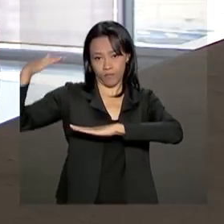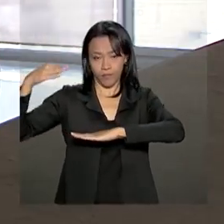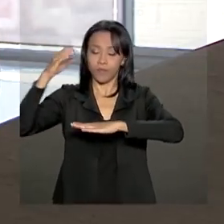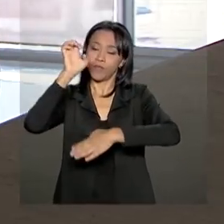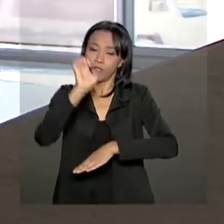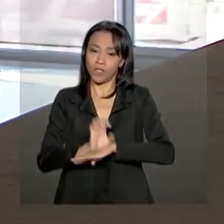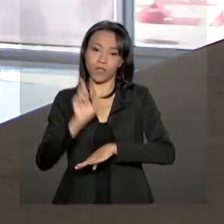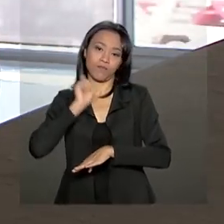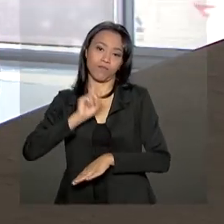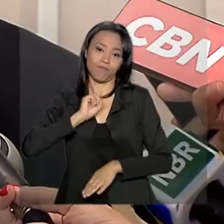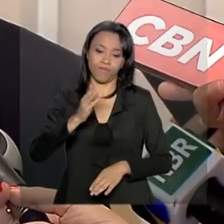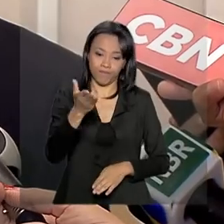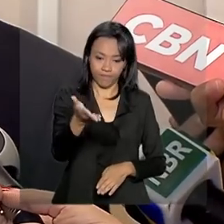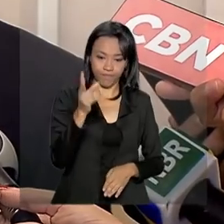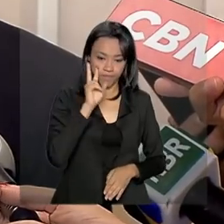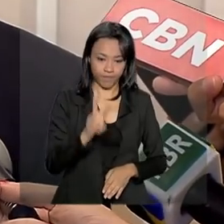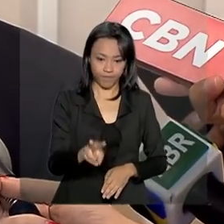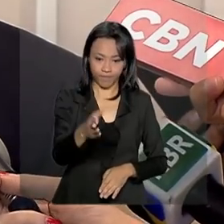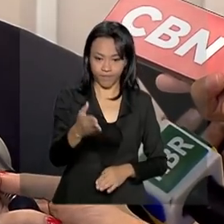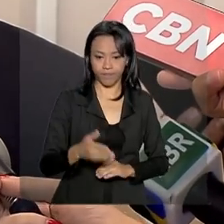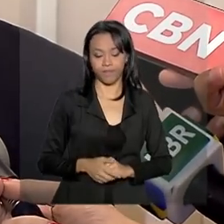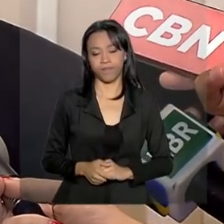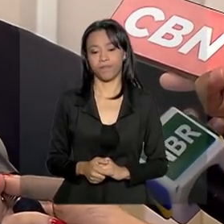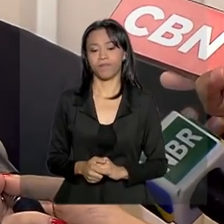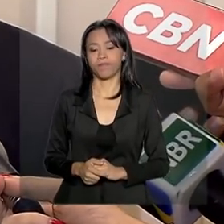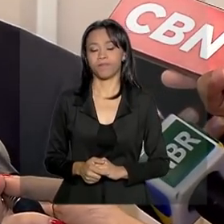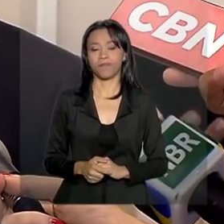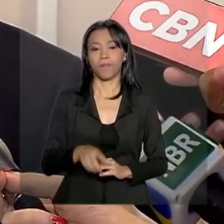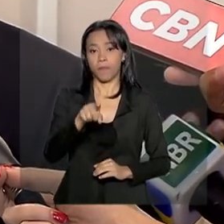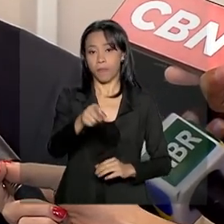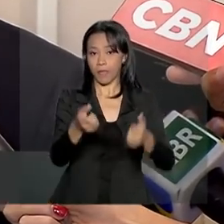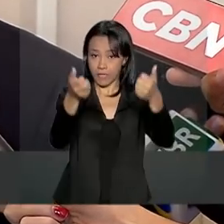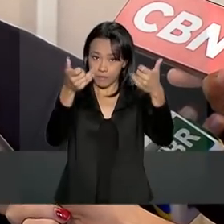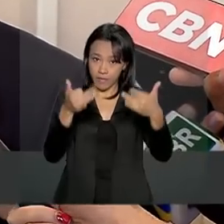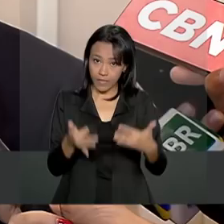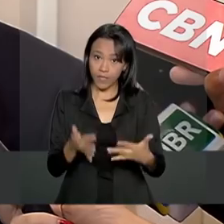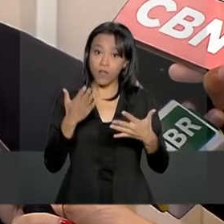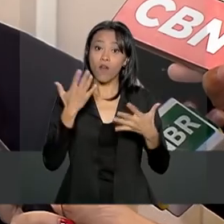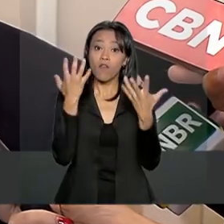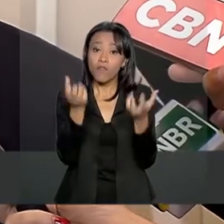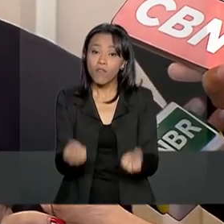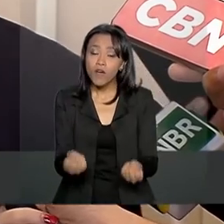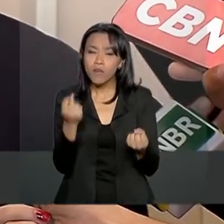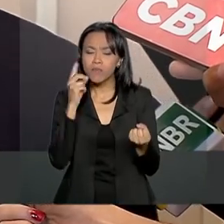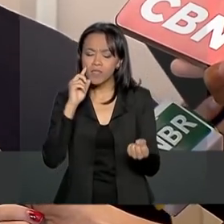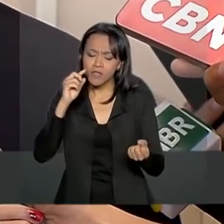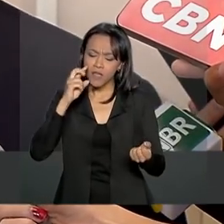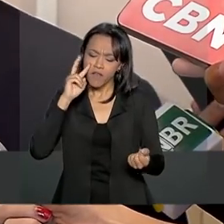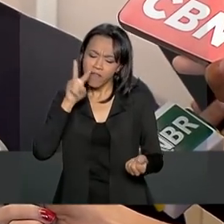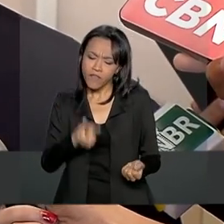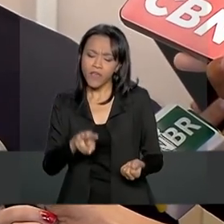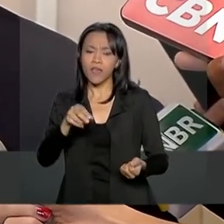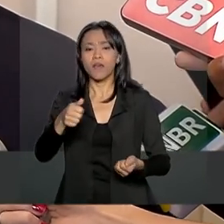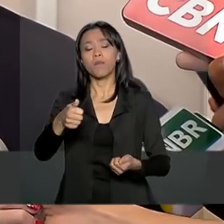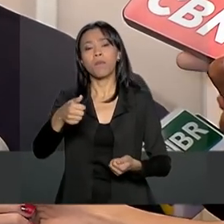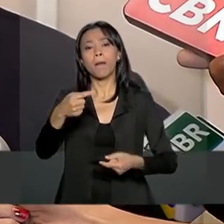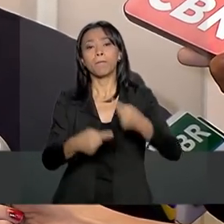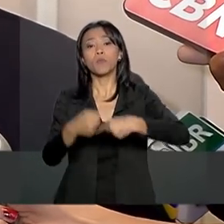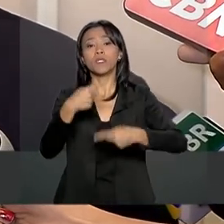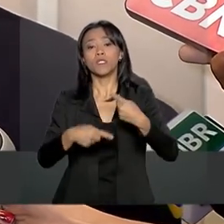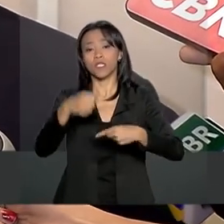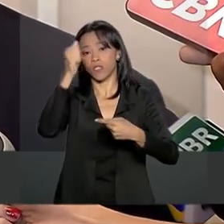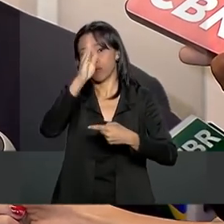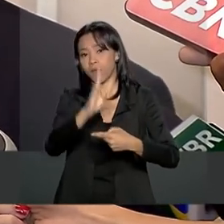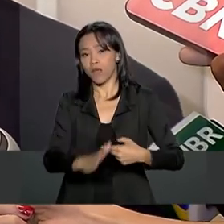vamos ver nós vamos começar a olhar aquela política nacional aí de controle de barragens né vamos